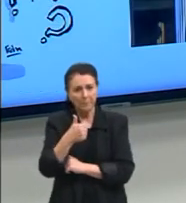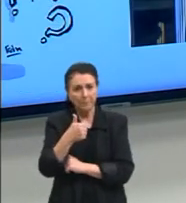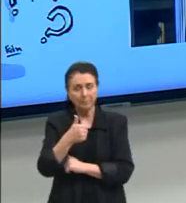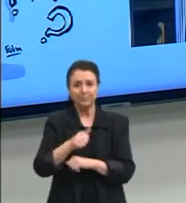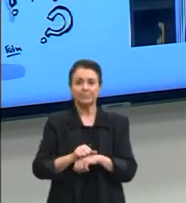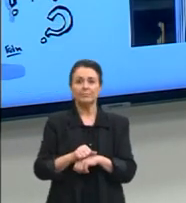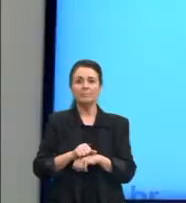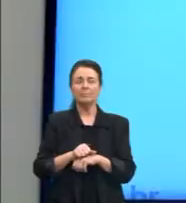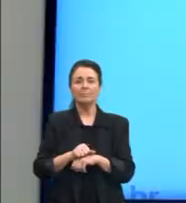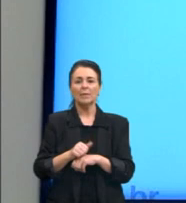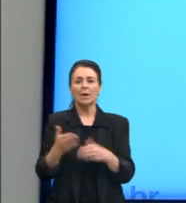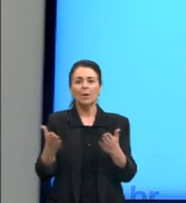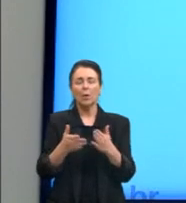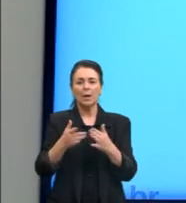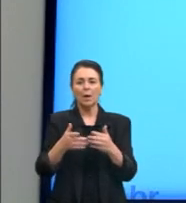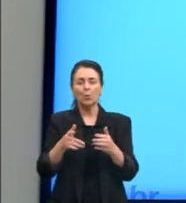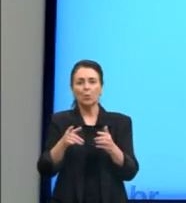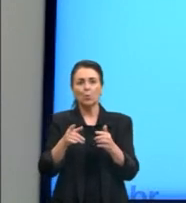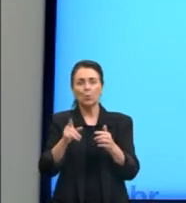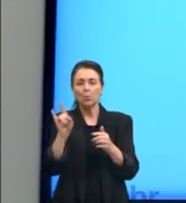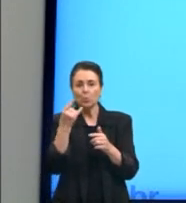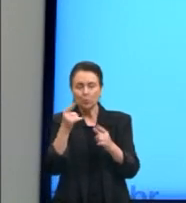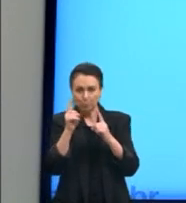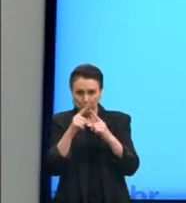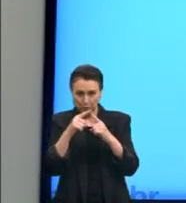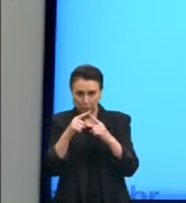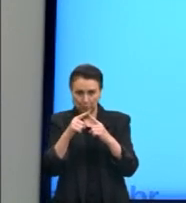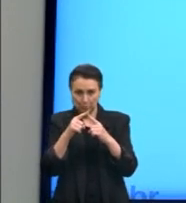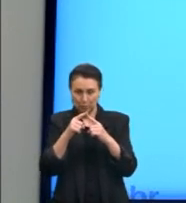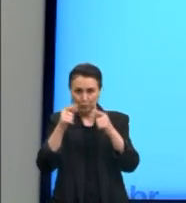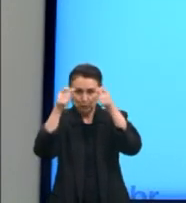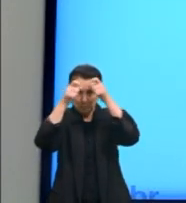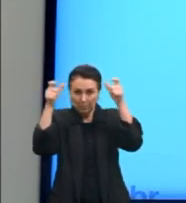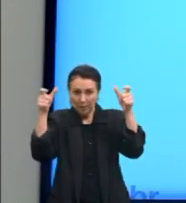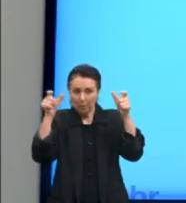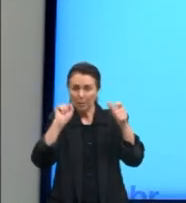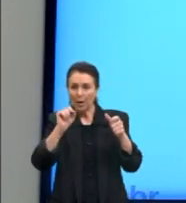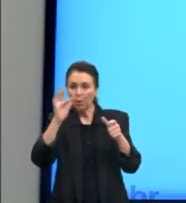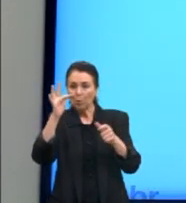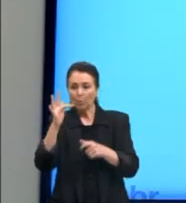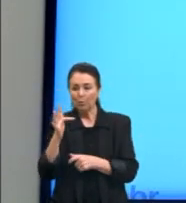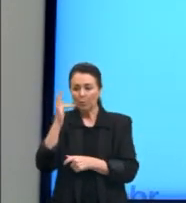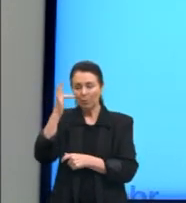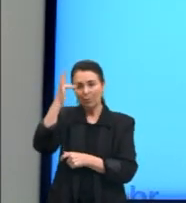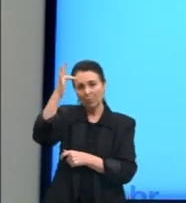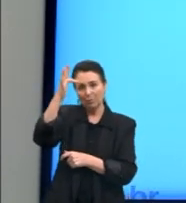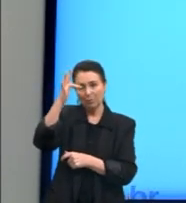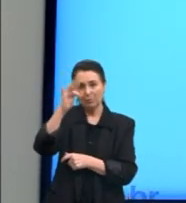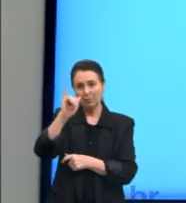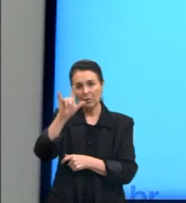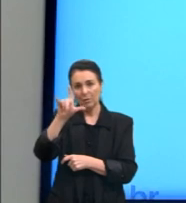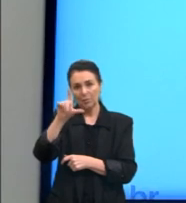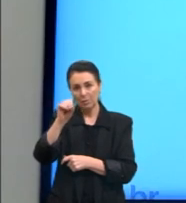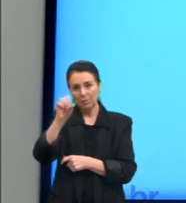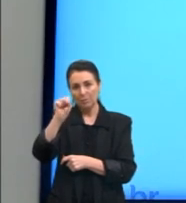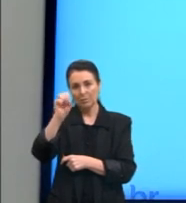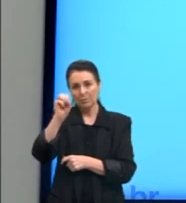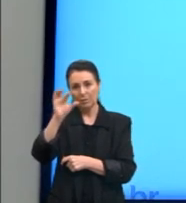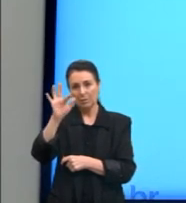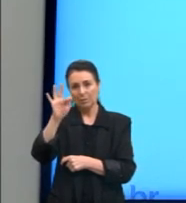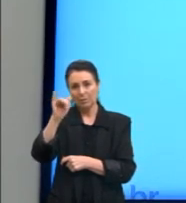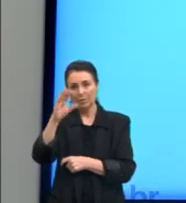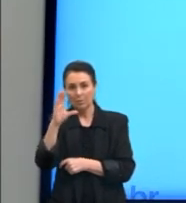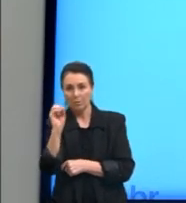fechando aqui o nosso último conhecimento o conhecimento filosófico né que que é o conhecimento filosófico o conhecimento filosófico